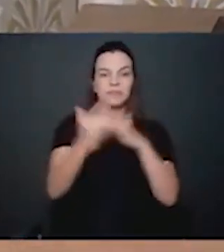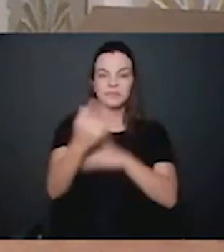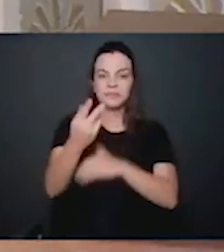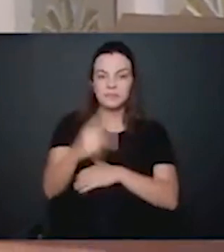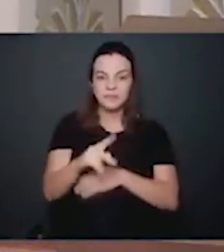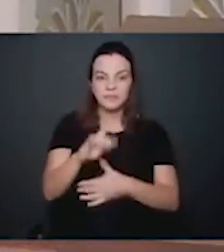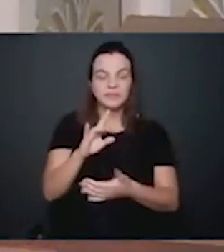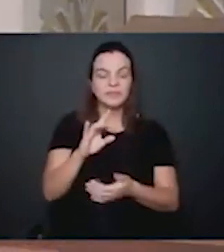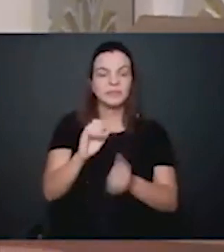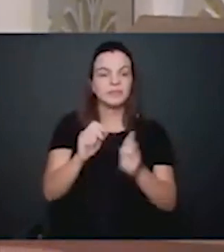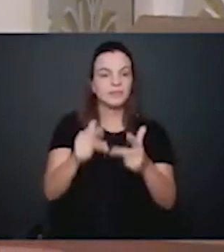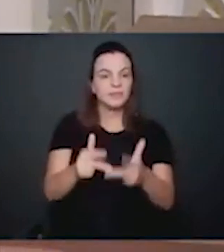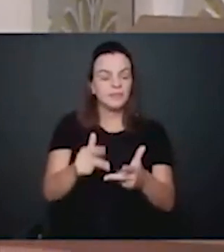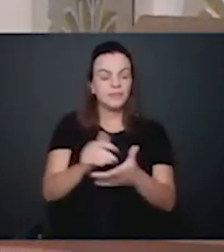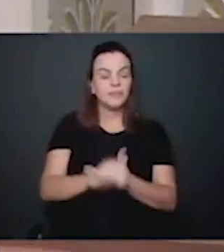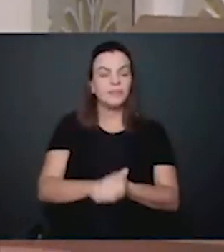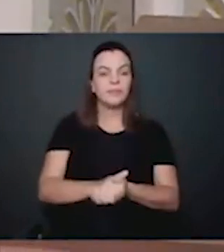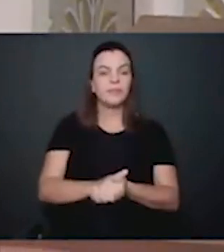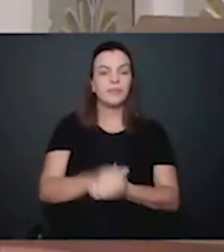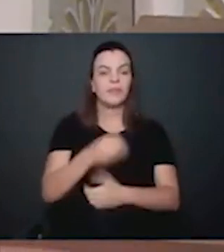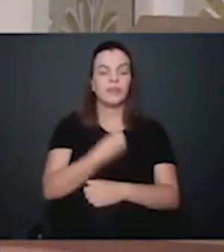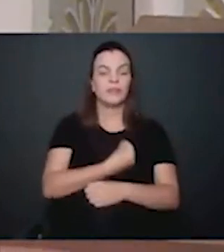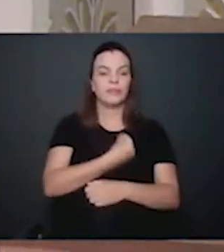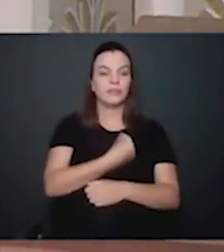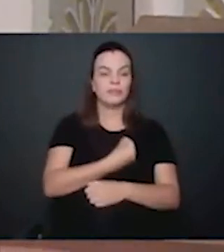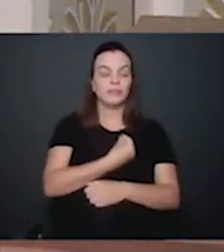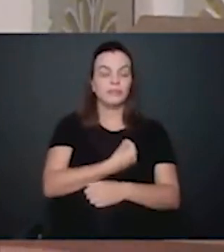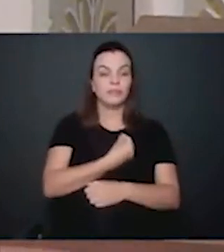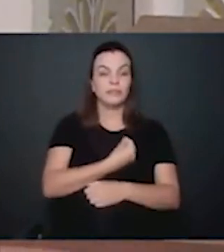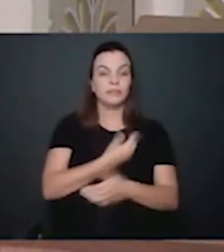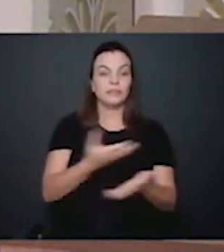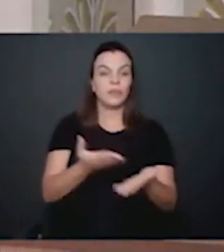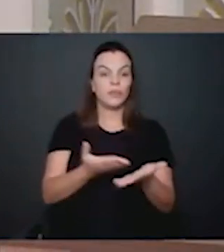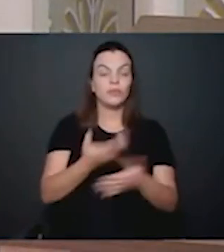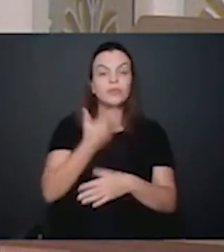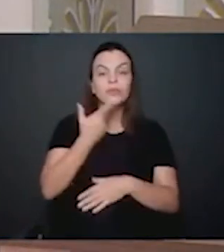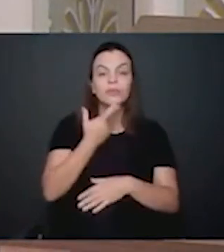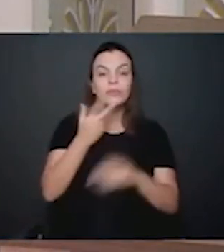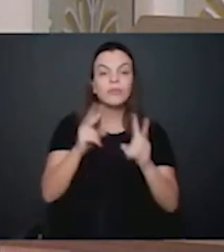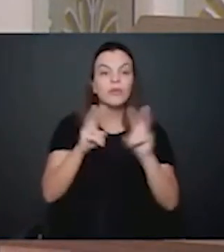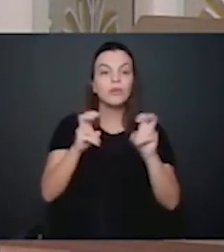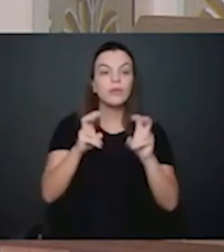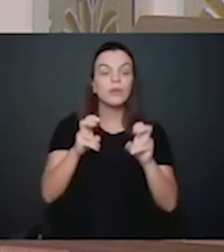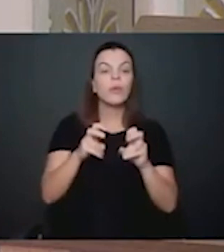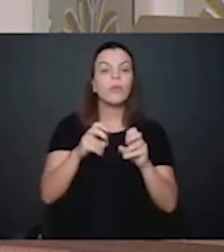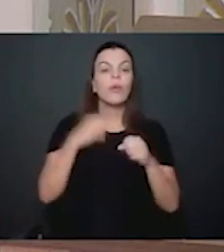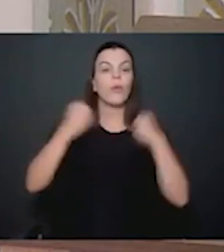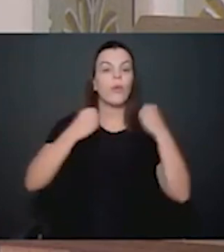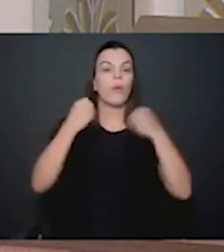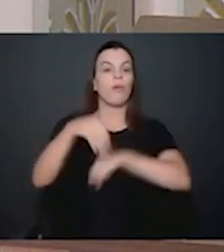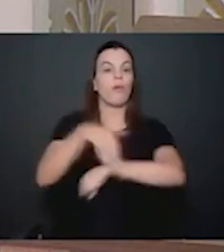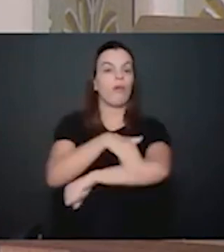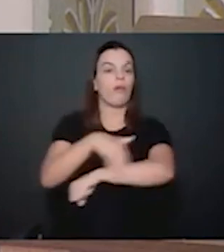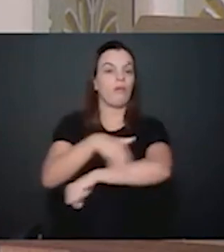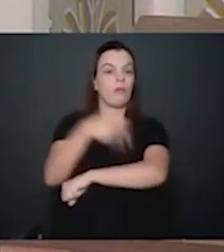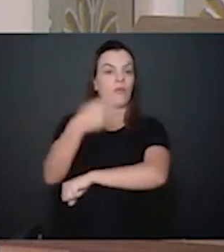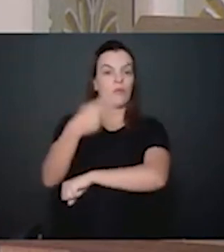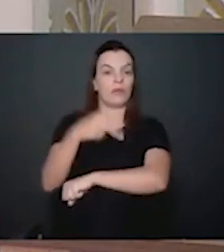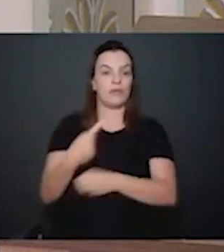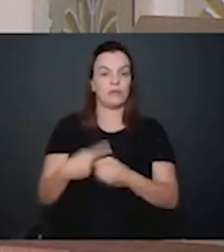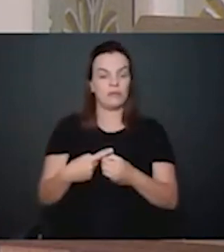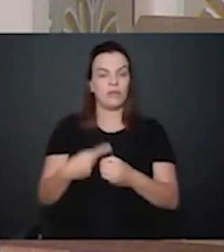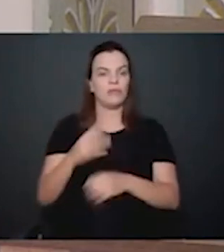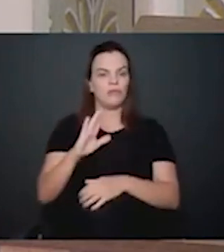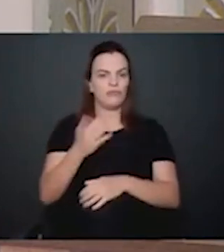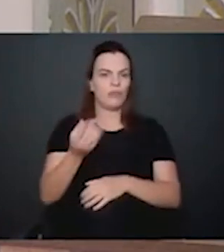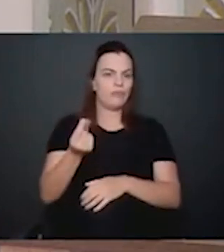eu venho essa Tribuna hoje para falar a respeito das corridas de rua aqui na nossa cidade faz alguns dias que eu tô